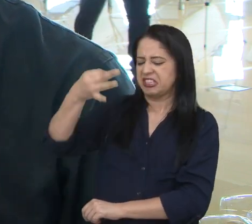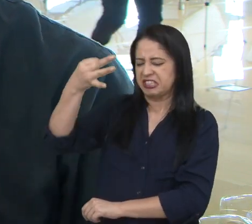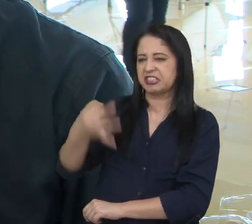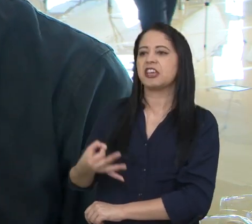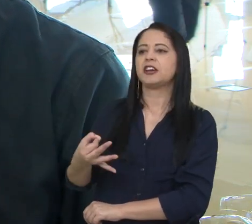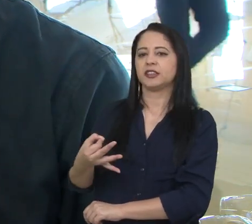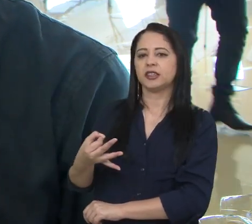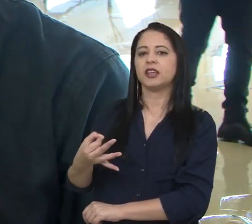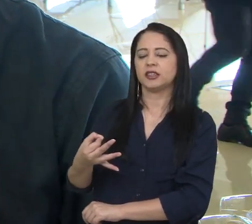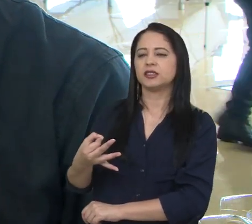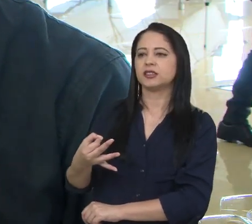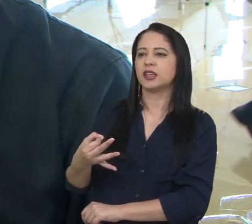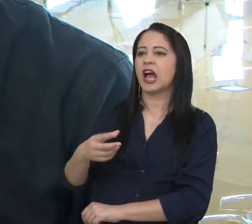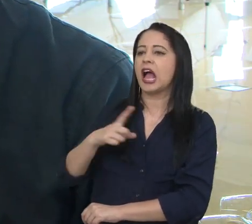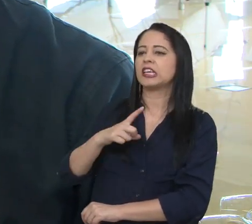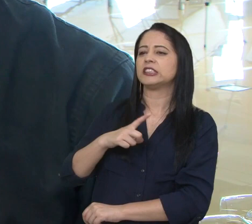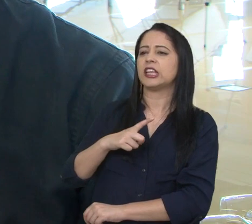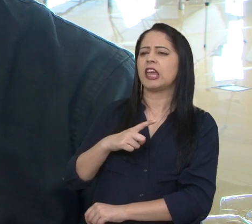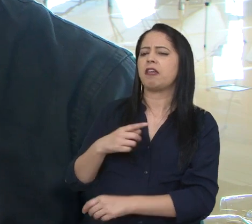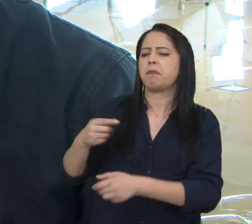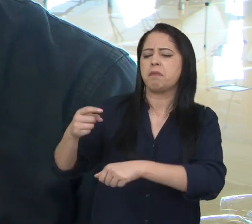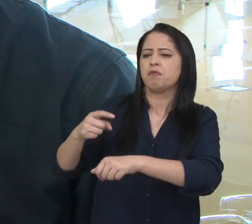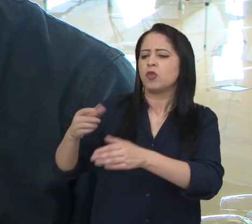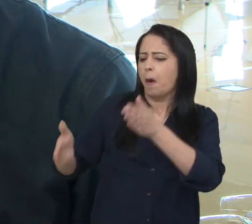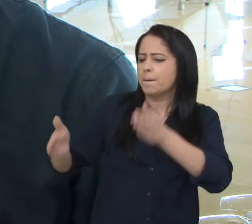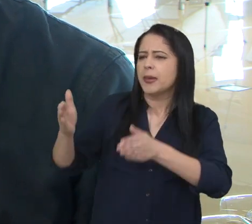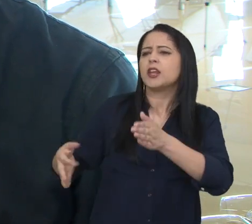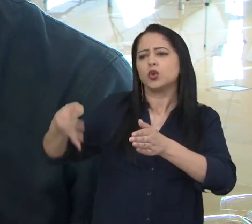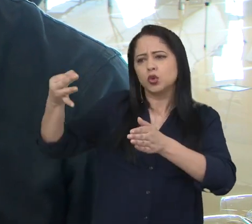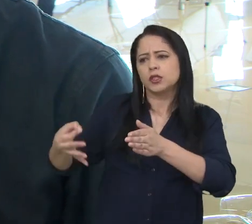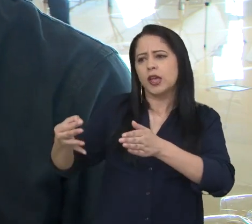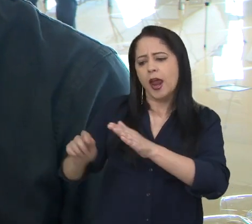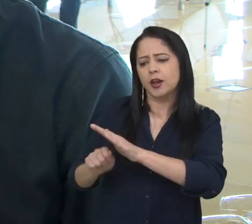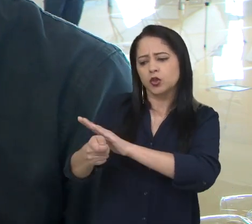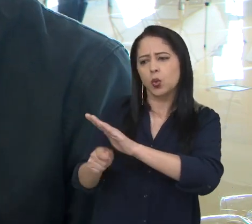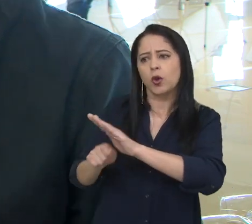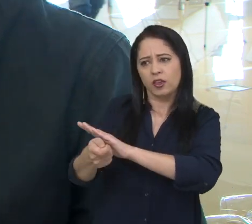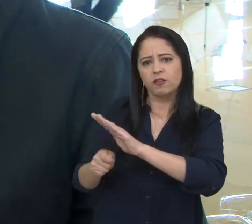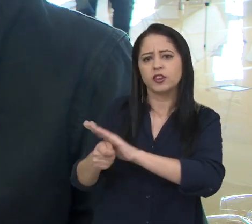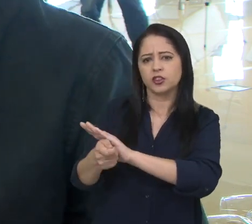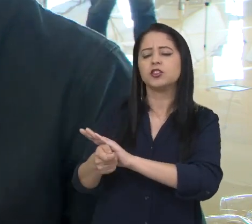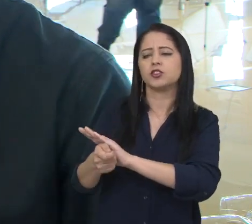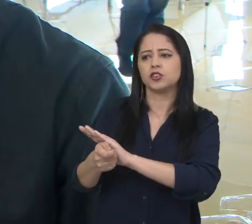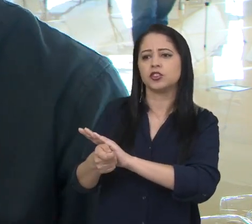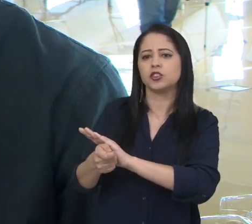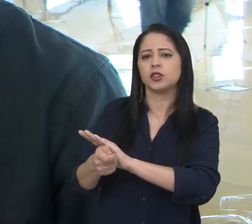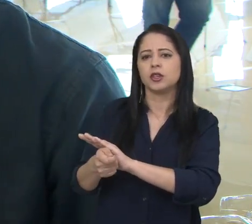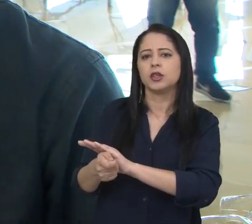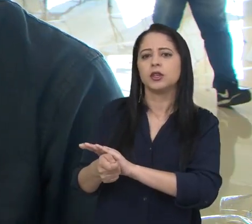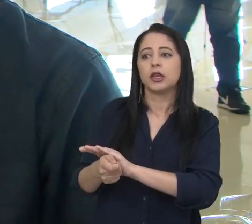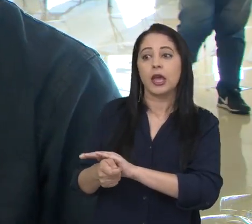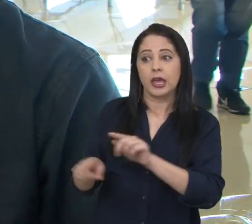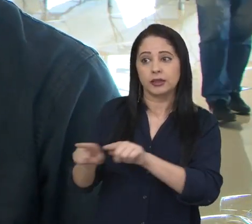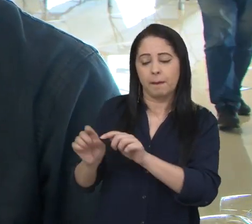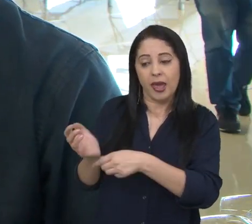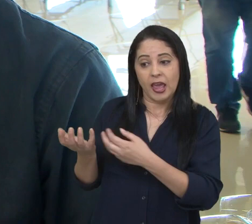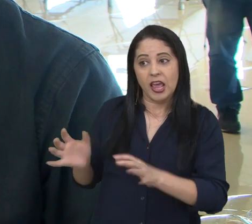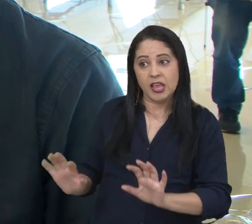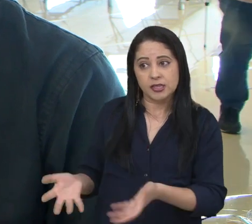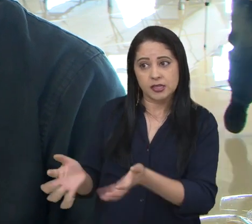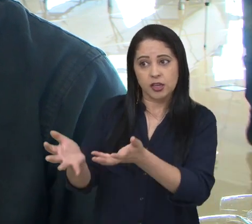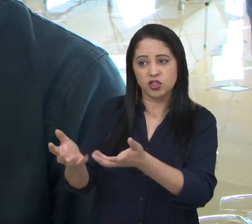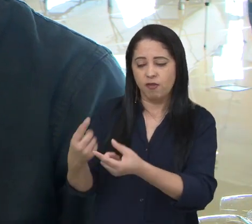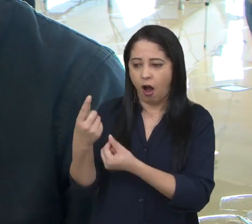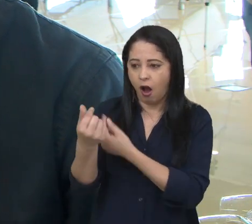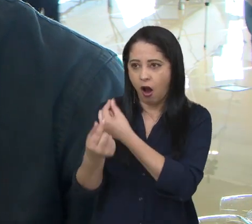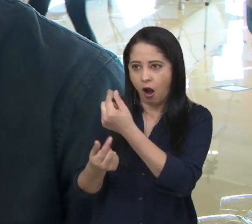gestão. Eu tenho certeza que ela vai ter tempo para poder investir e fazer isso aqui funcionar e dar lucro, né? Tem que dar lucro, né? E